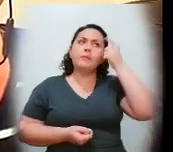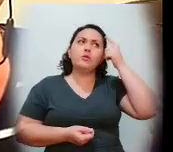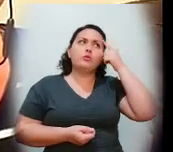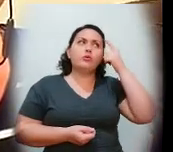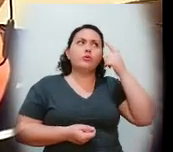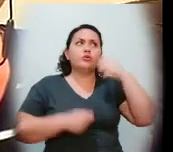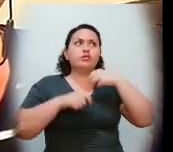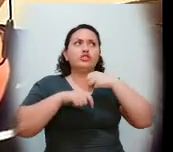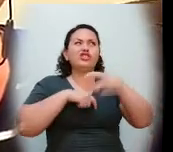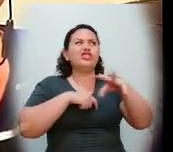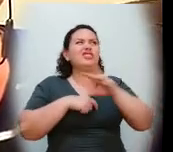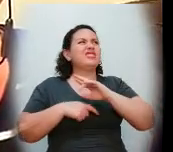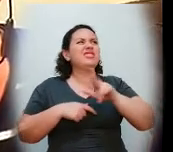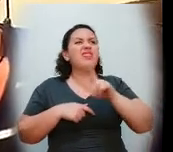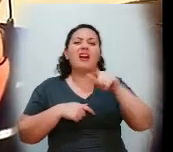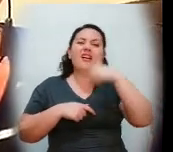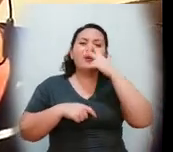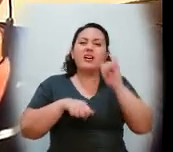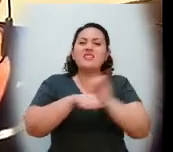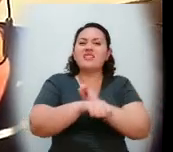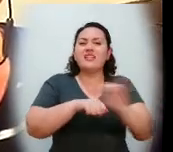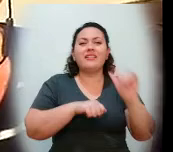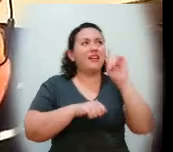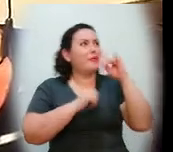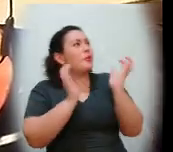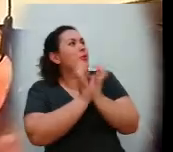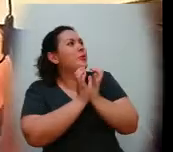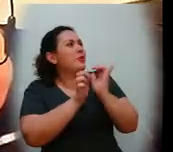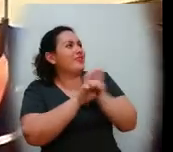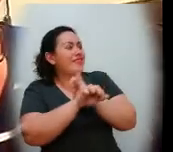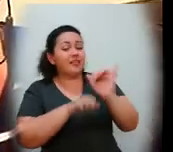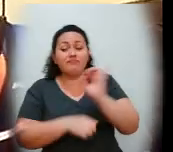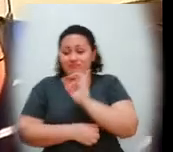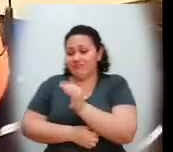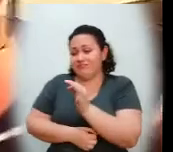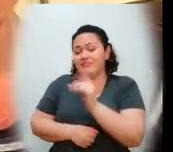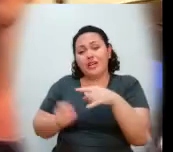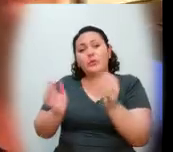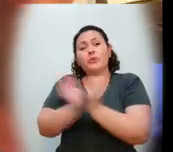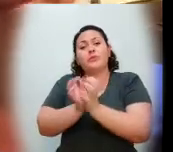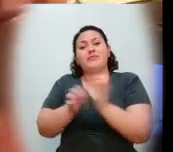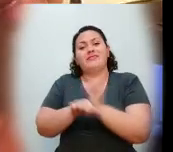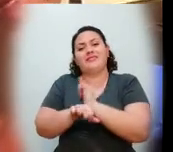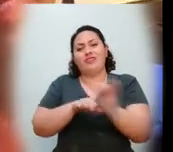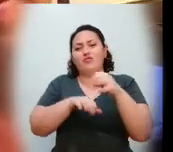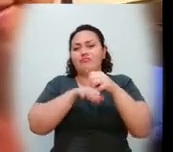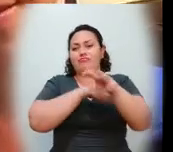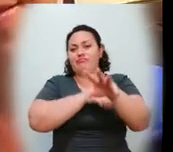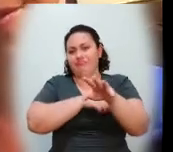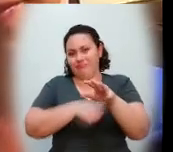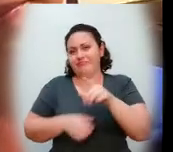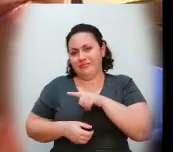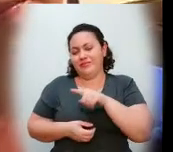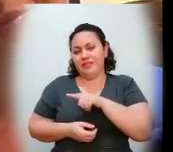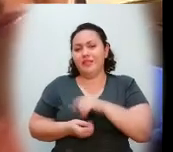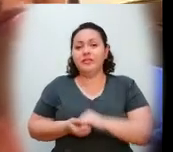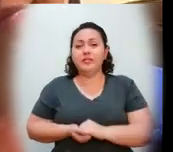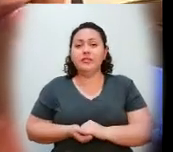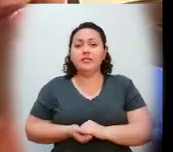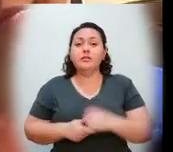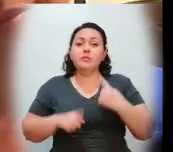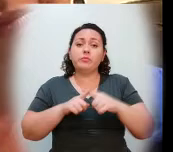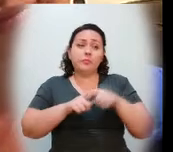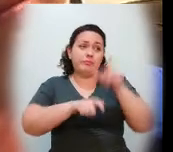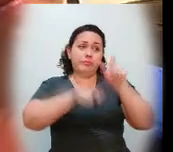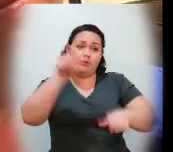não são bem dicas, mas estratégias, né, É um de conjunto de como estratégias, né? um conjunto de estratégias que